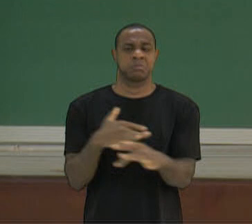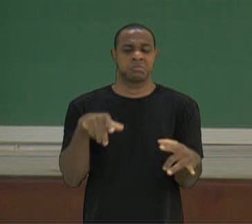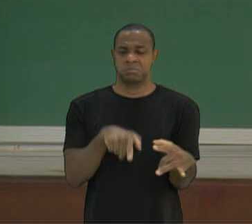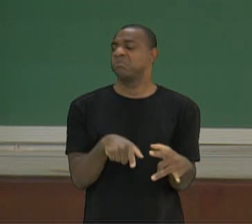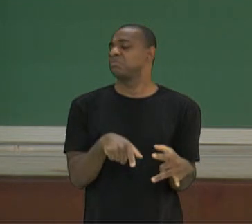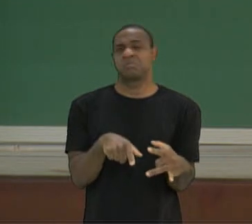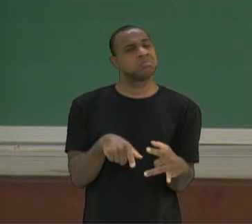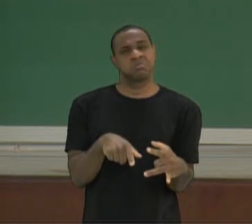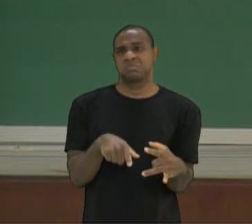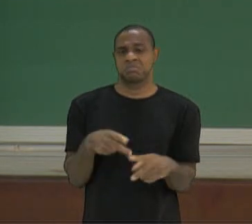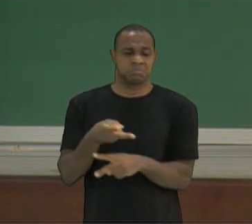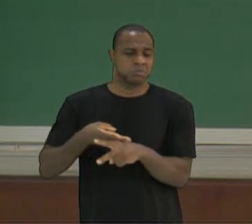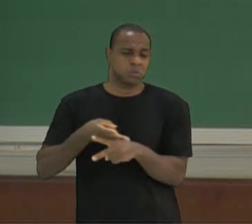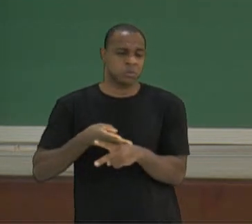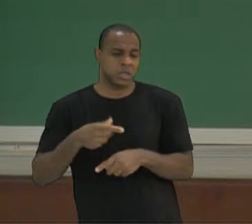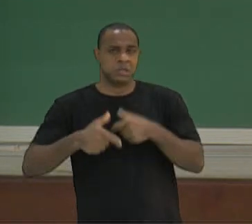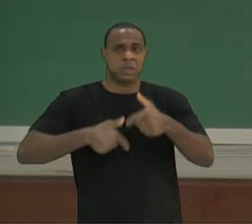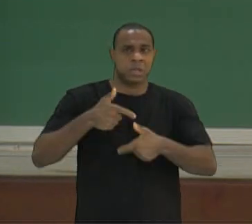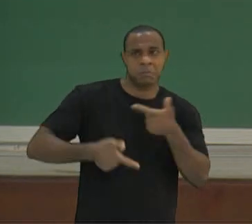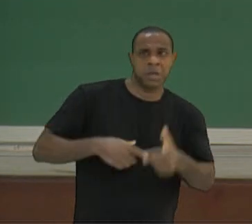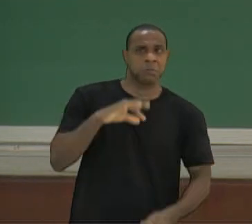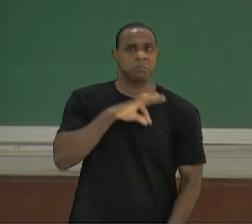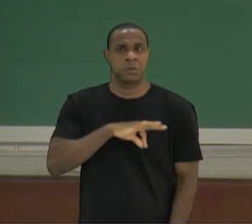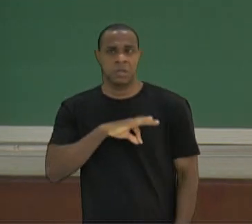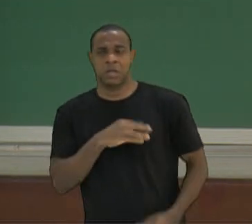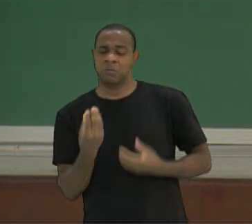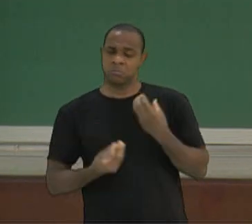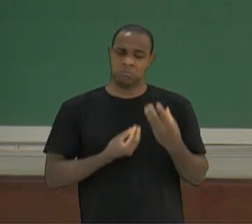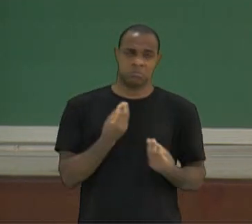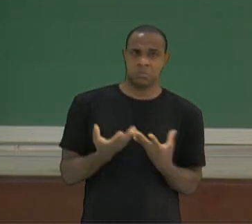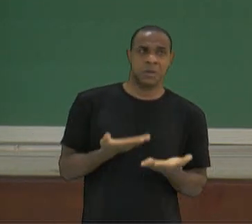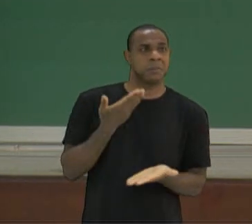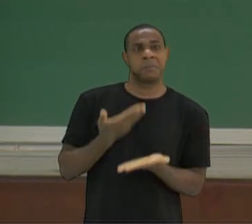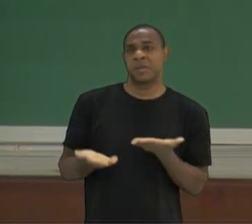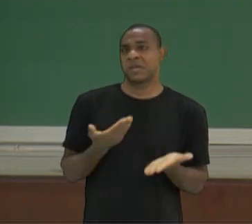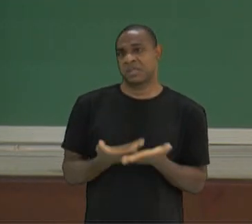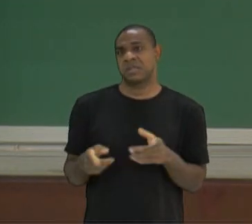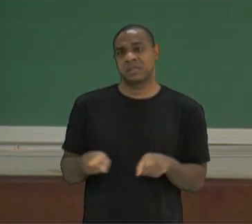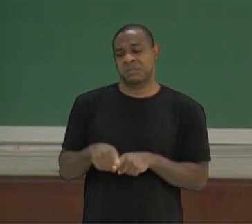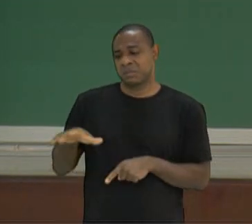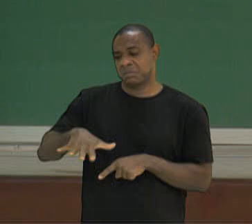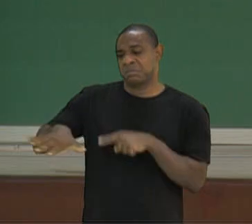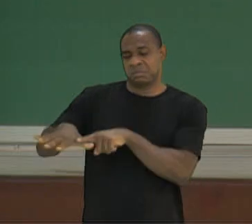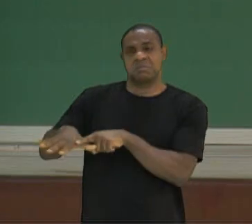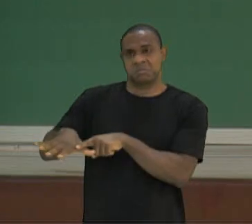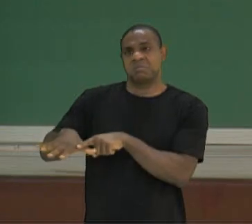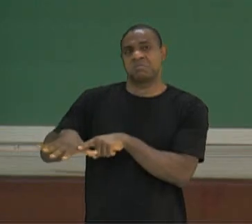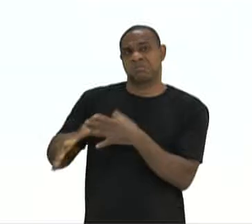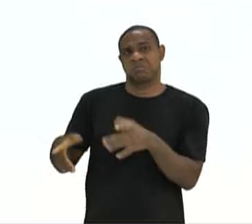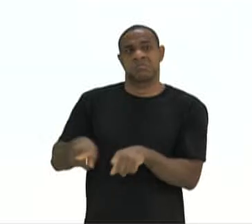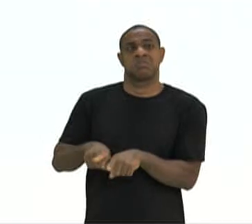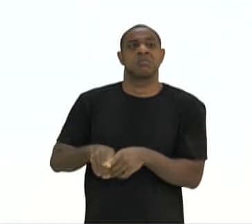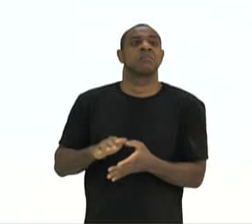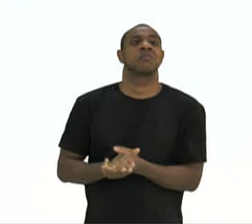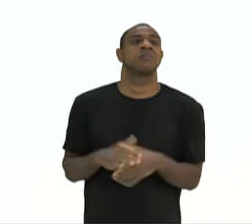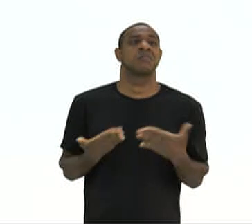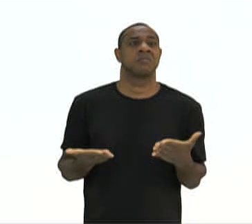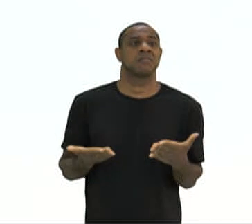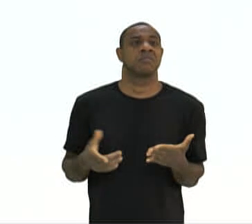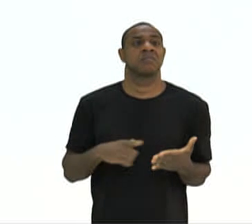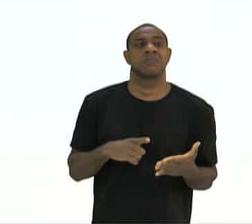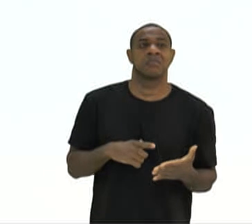urbanos em busca de trabalho, de renda, enfim, porque acabaram perdendo a sua renda ali no espaço rural. Na região sul, em torno